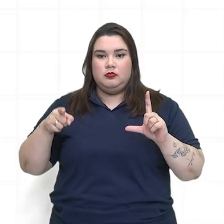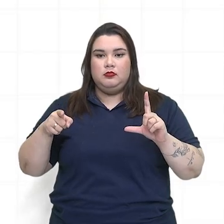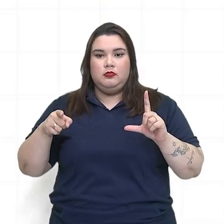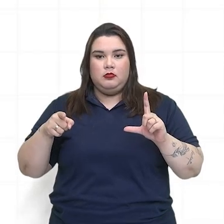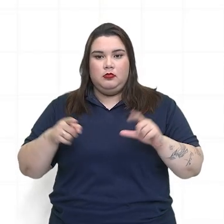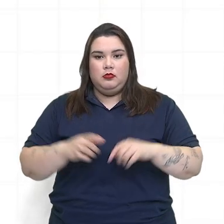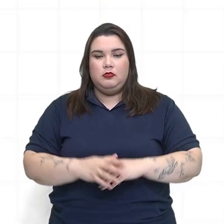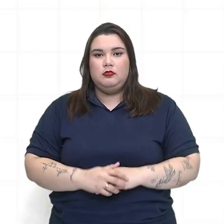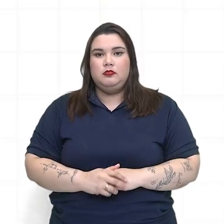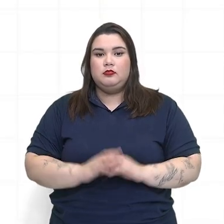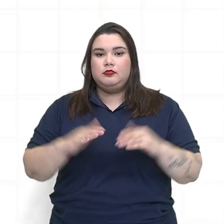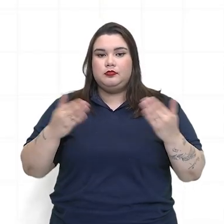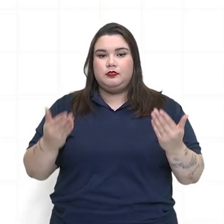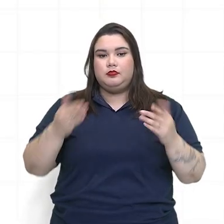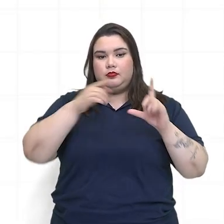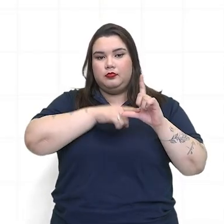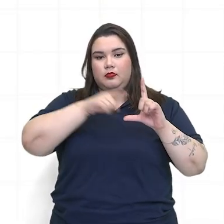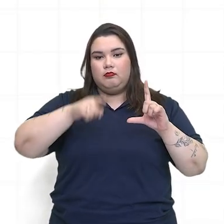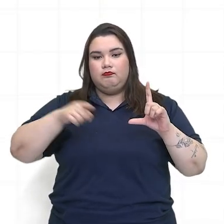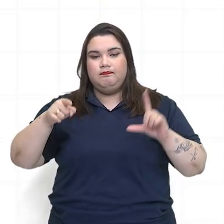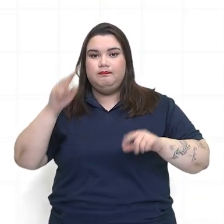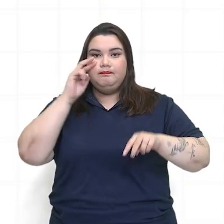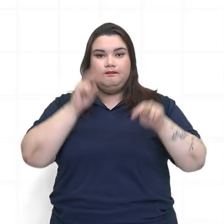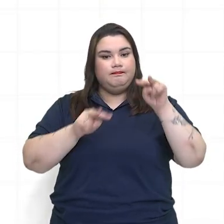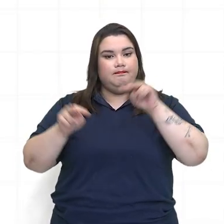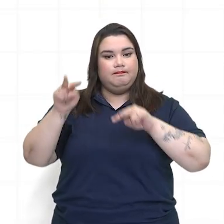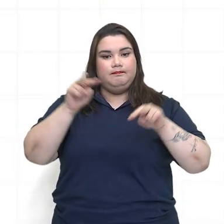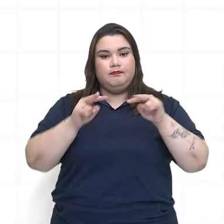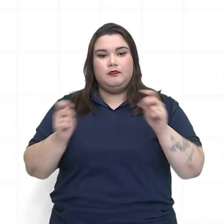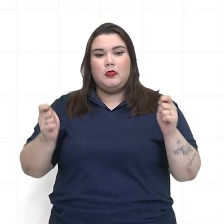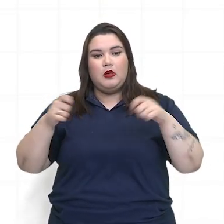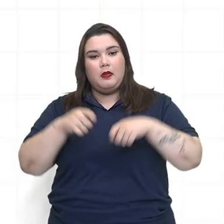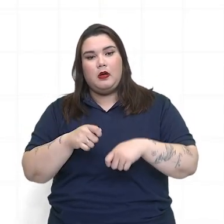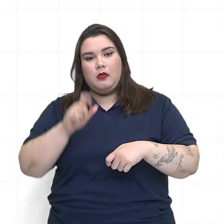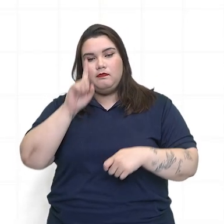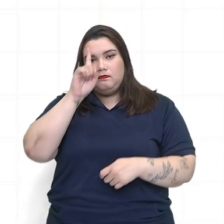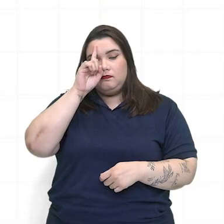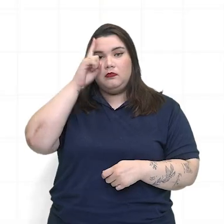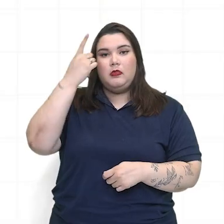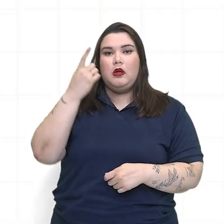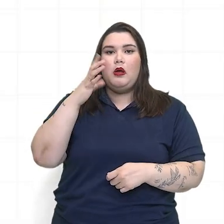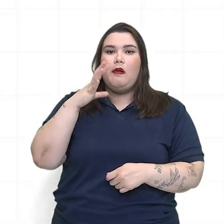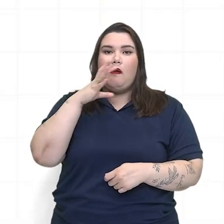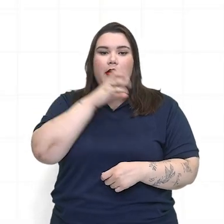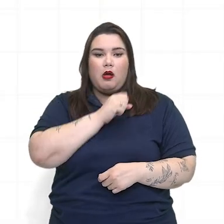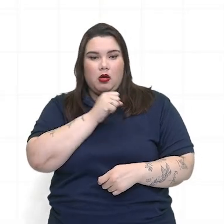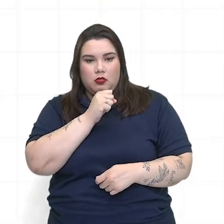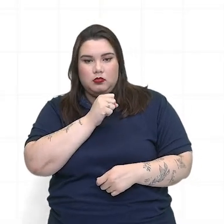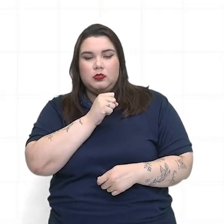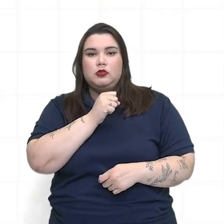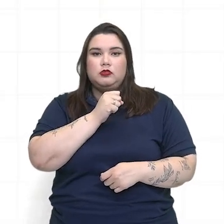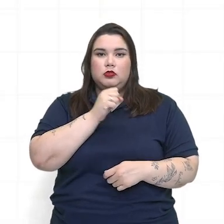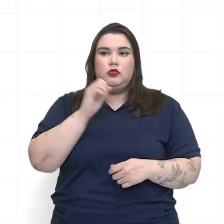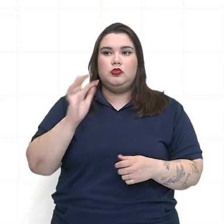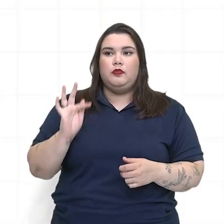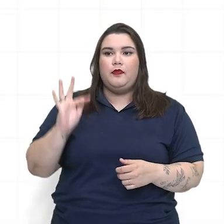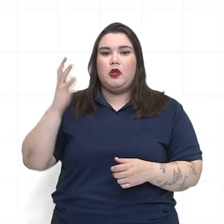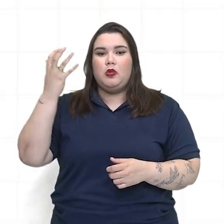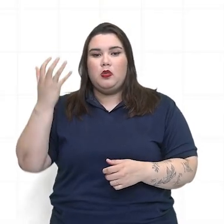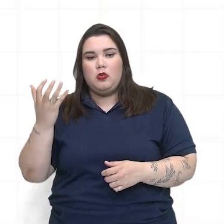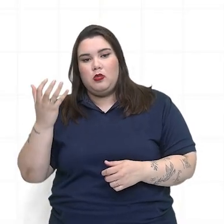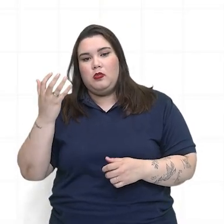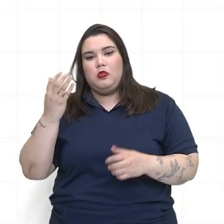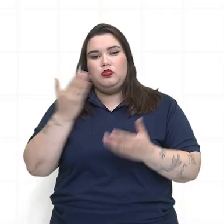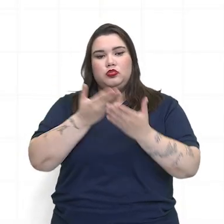gráficos. Então, os gráficos são indicadores visuais que permitem uma ideia rápida de evento, fenômeno